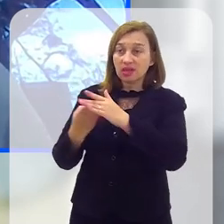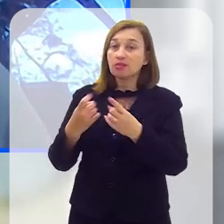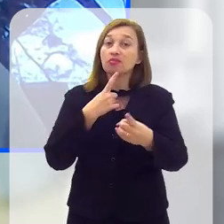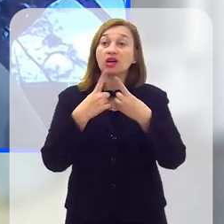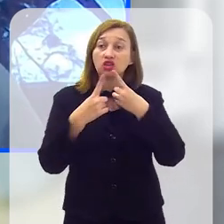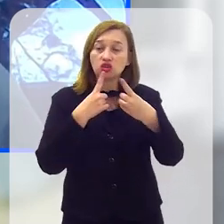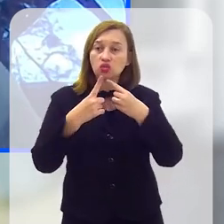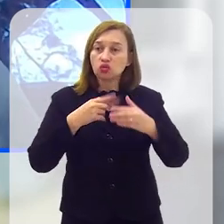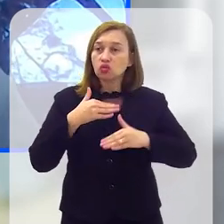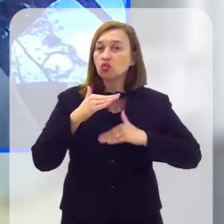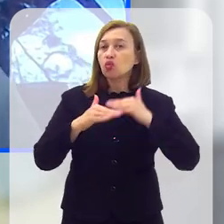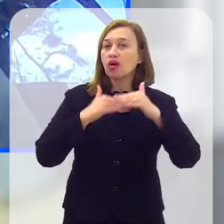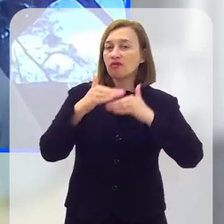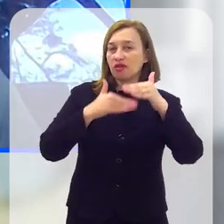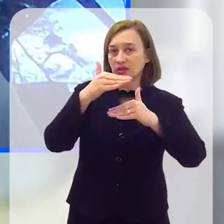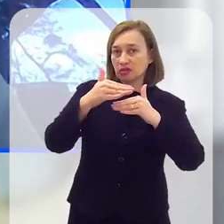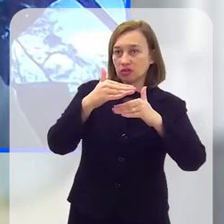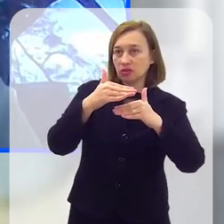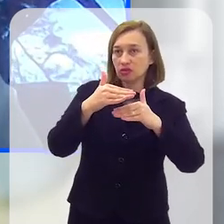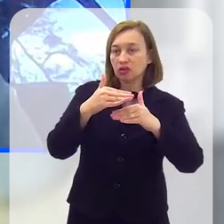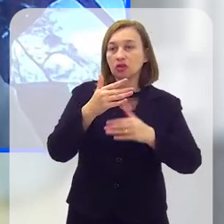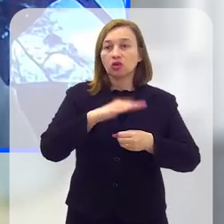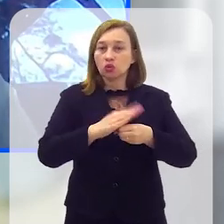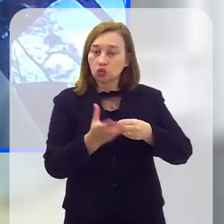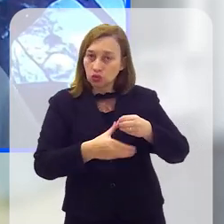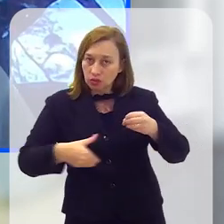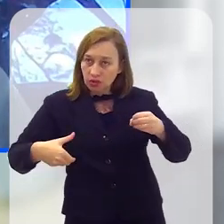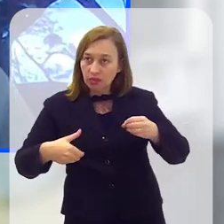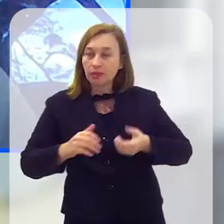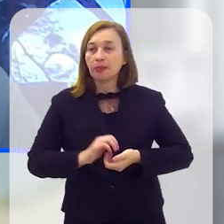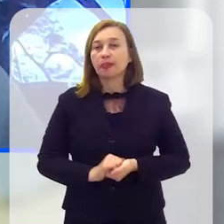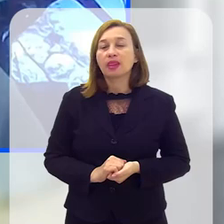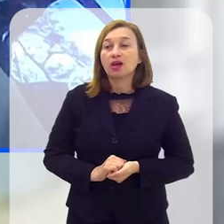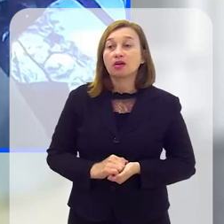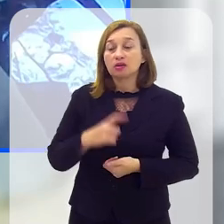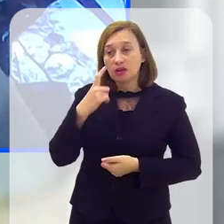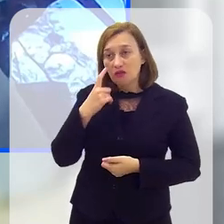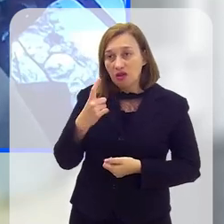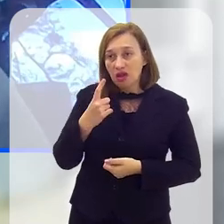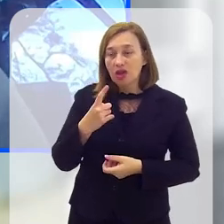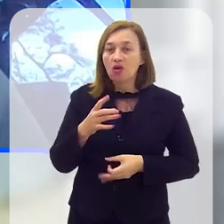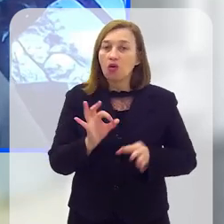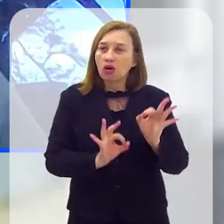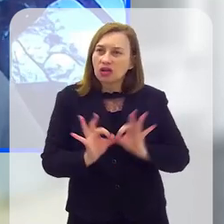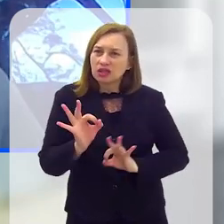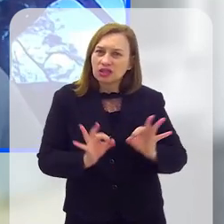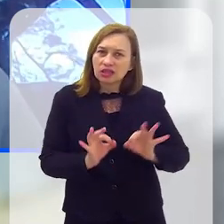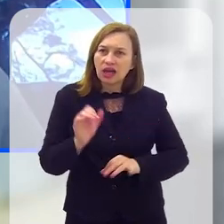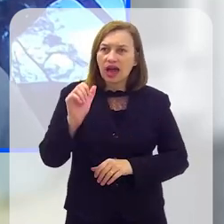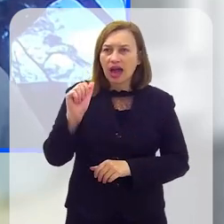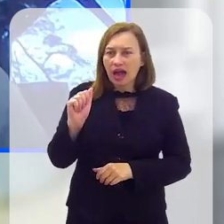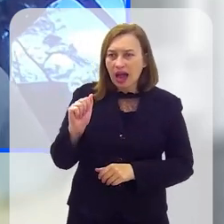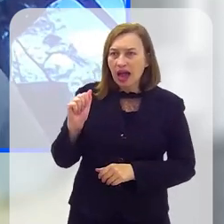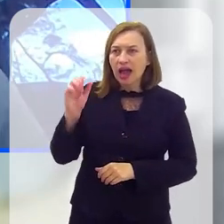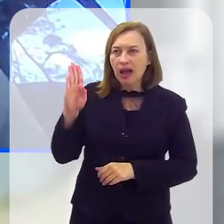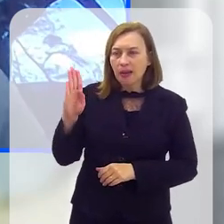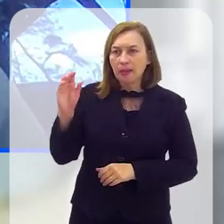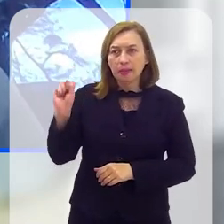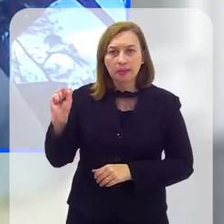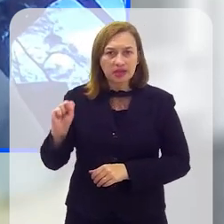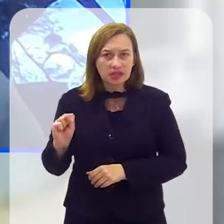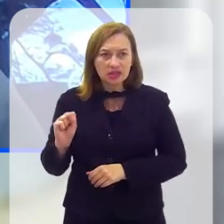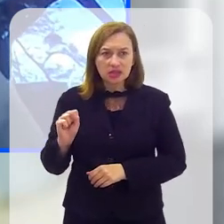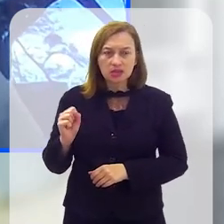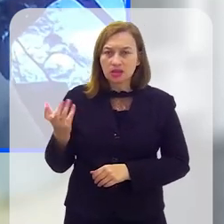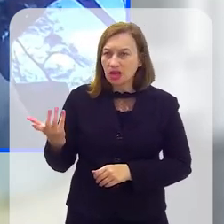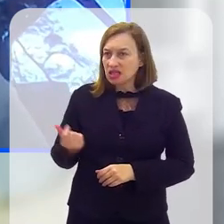empresas para se debater o avanço de serviços de saneamento. Então, o Saneia Rio foi um evento organizado pela ADES, que é uma associação